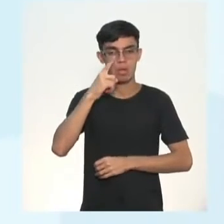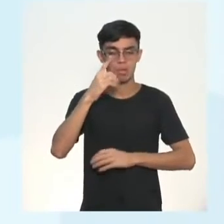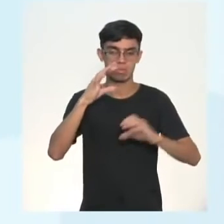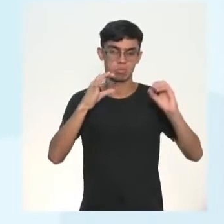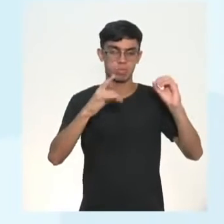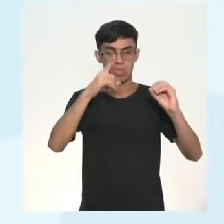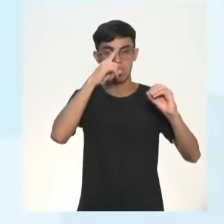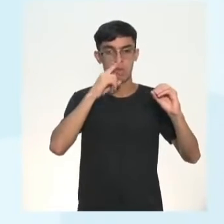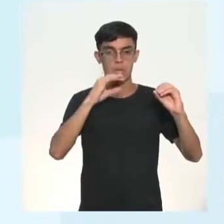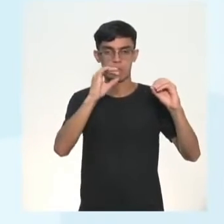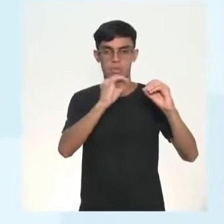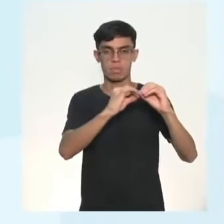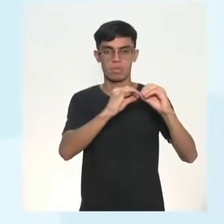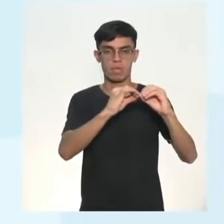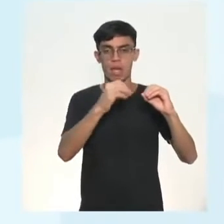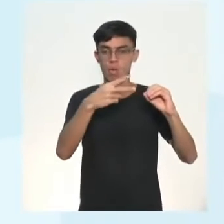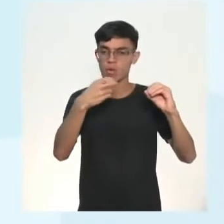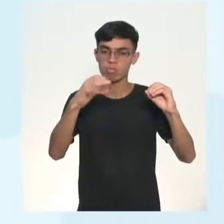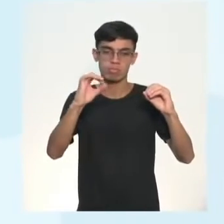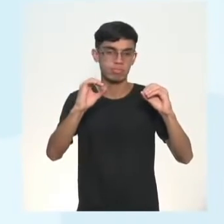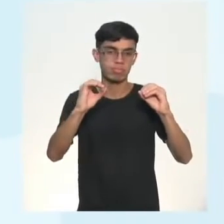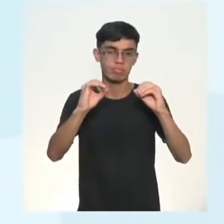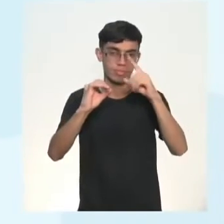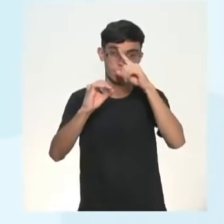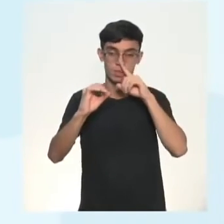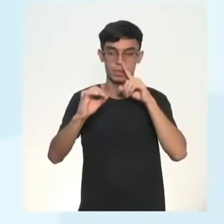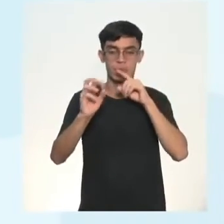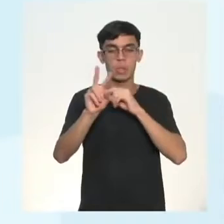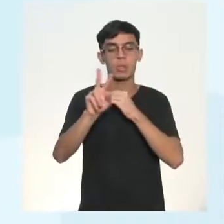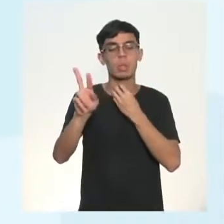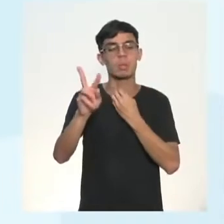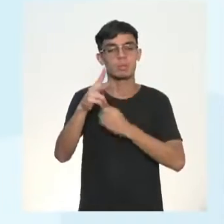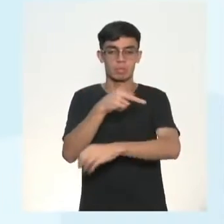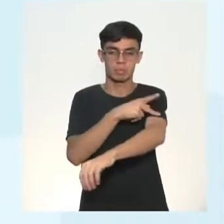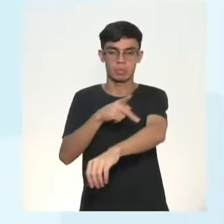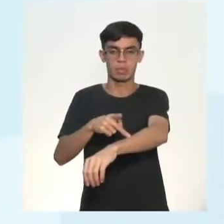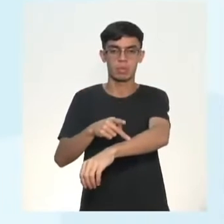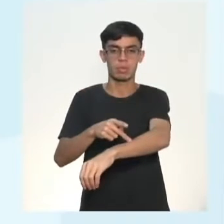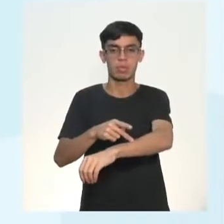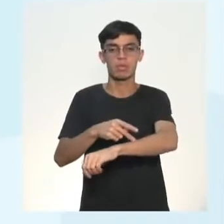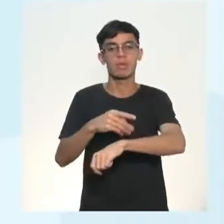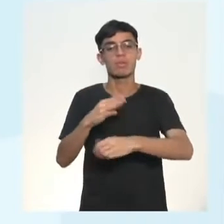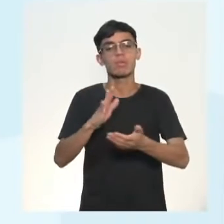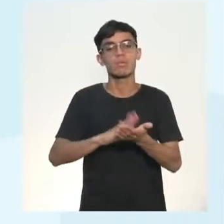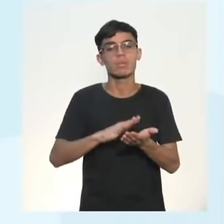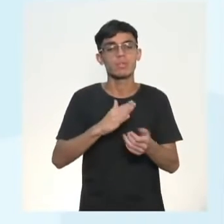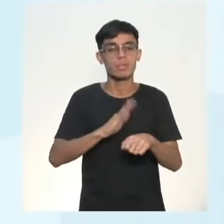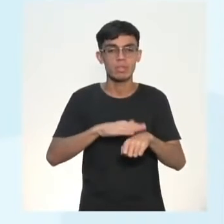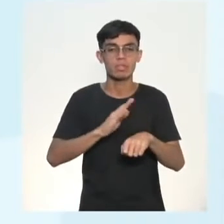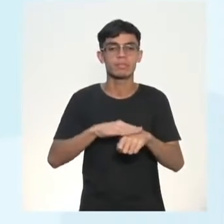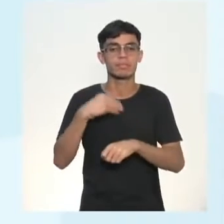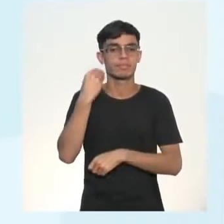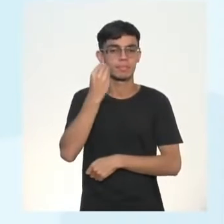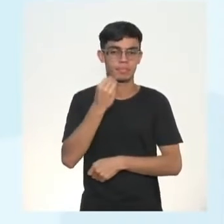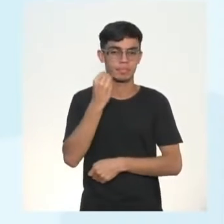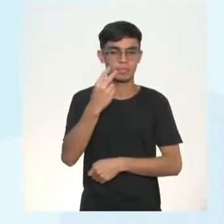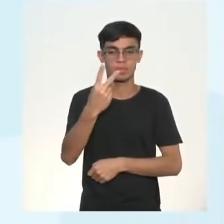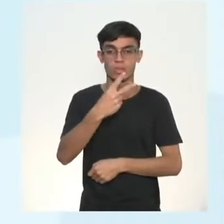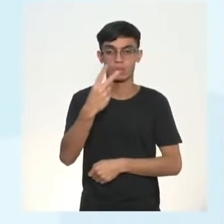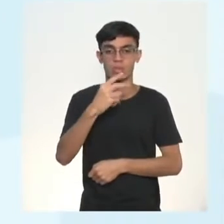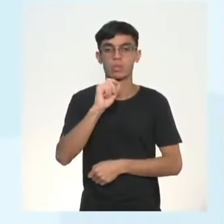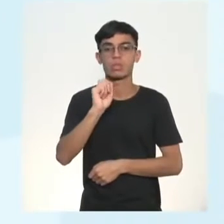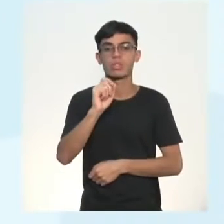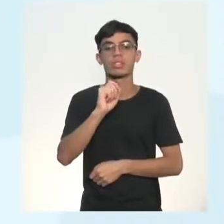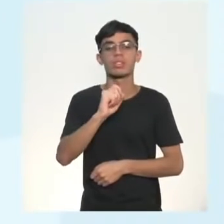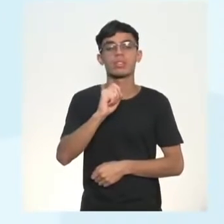Então essas ele chamou de puras. E assim ele começou o experimento dele. A segunda etapa foi o quê? Cruzar a verde com